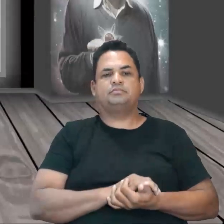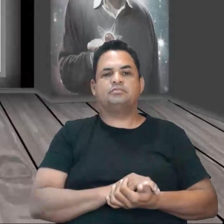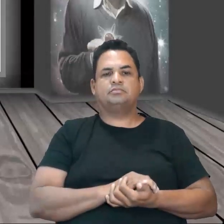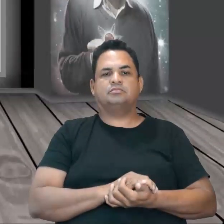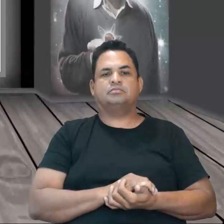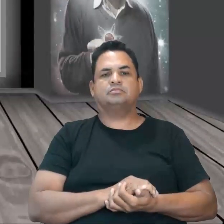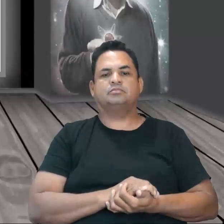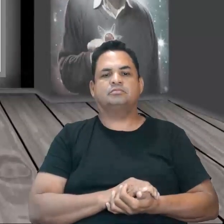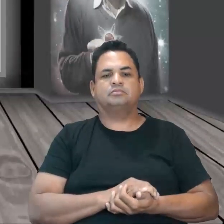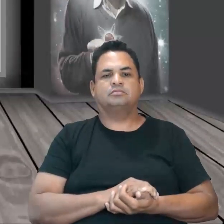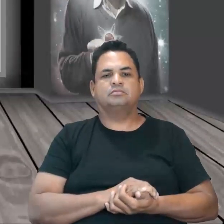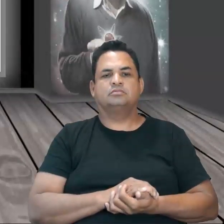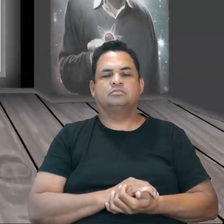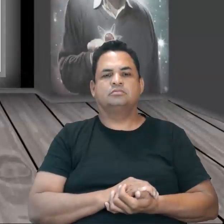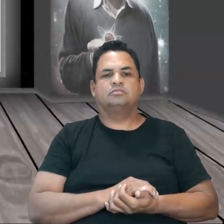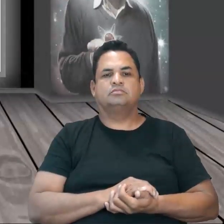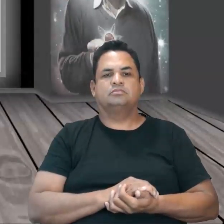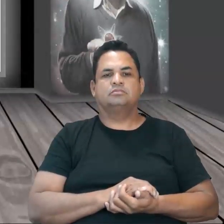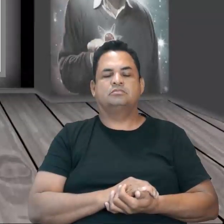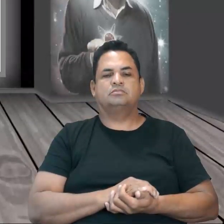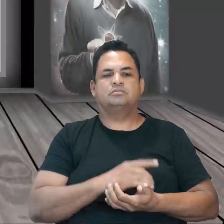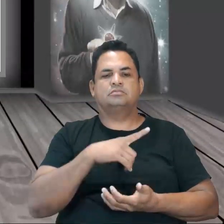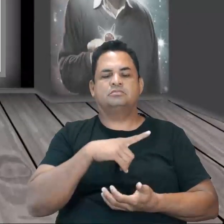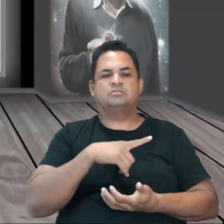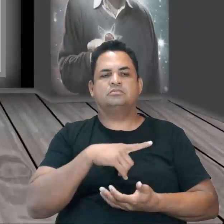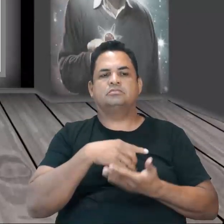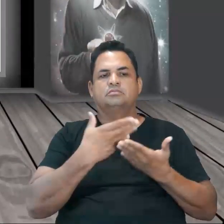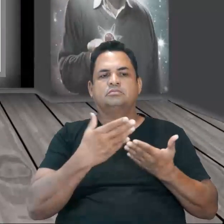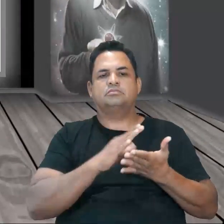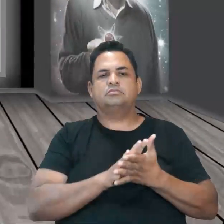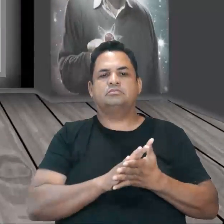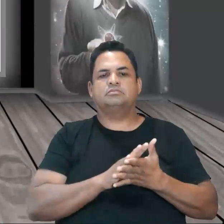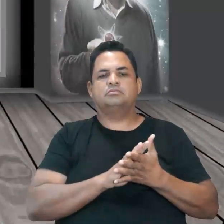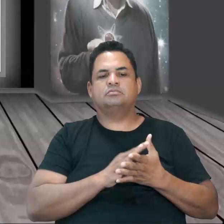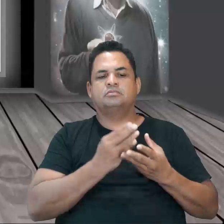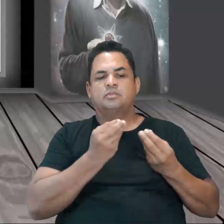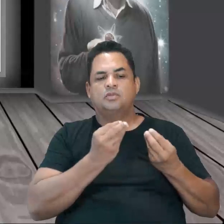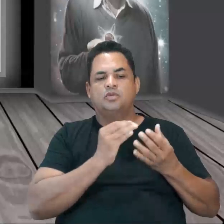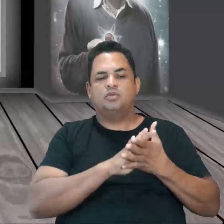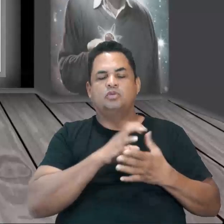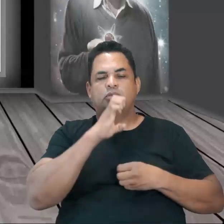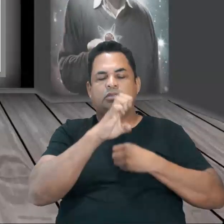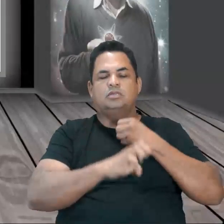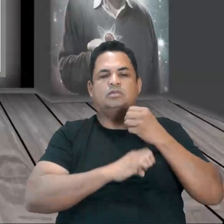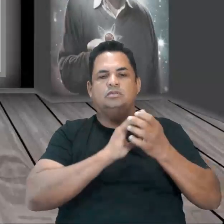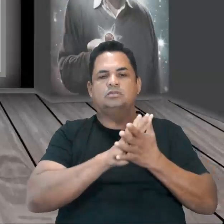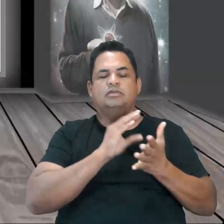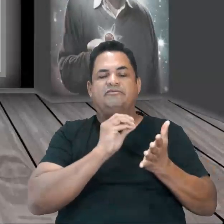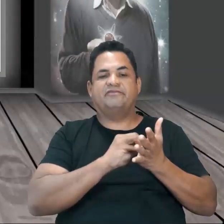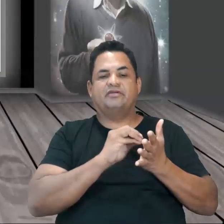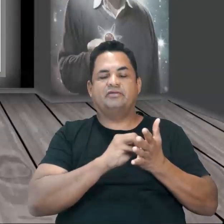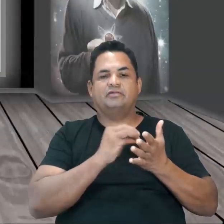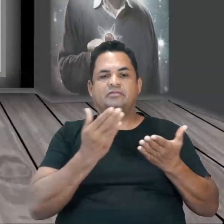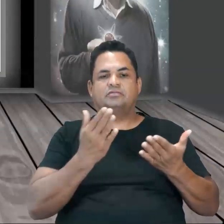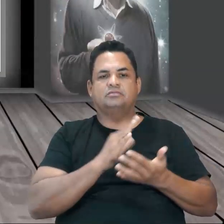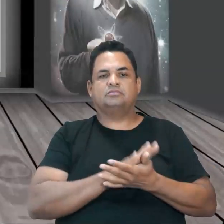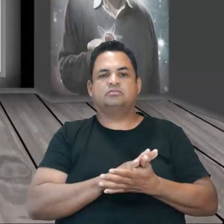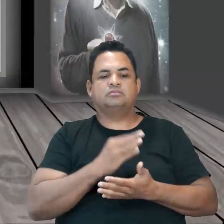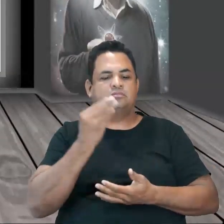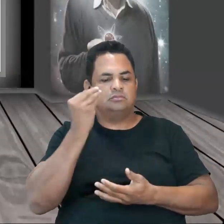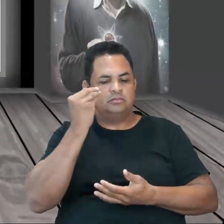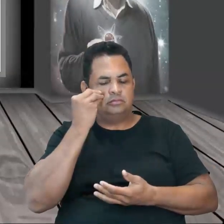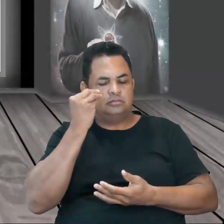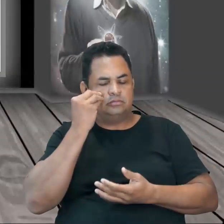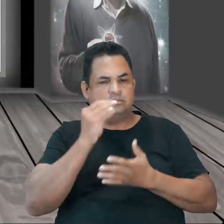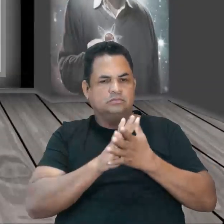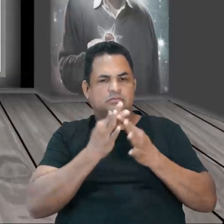essa interação. Você vai ver onde tem excesso de elétron e onde tem a falta de elétron, certo? E é um experimento simples. Ah,